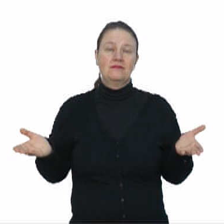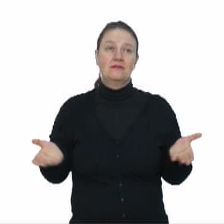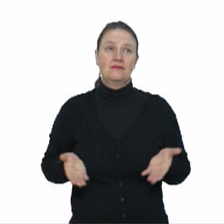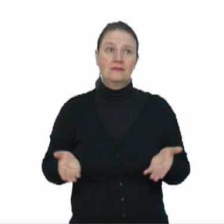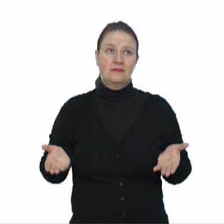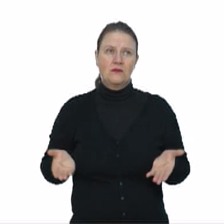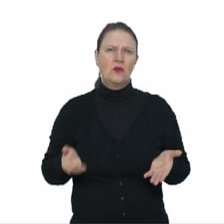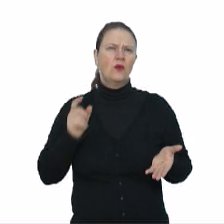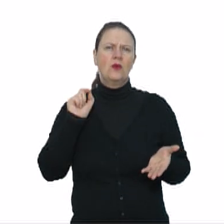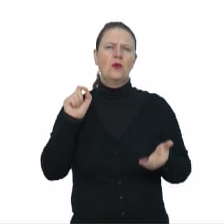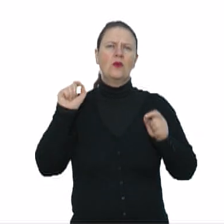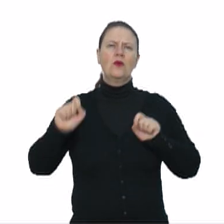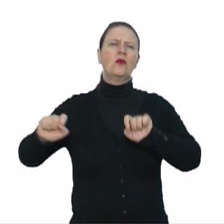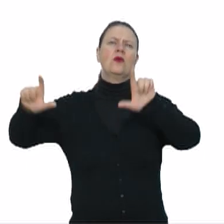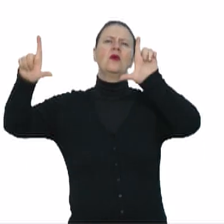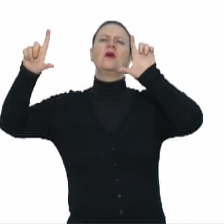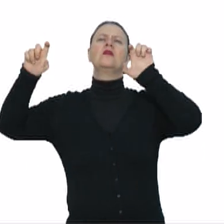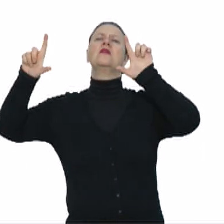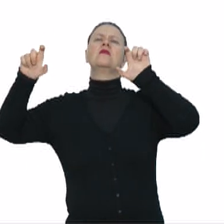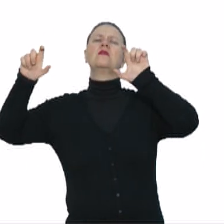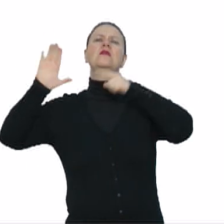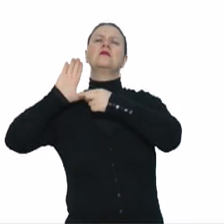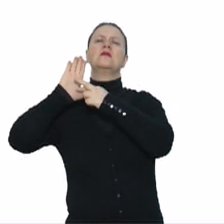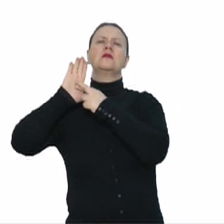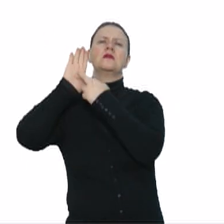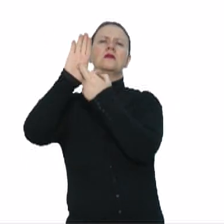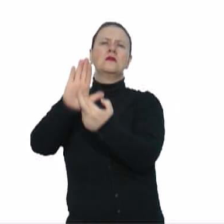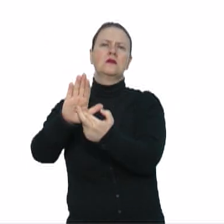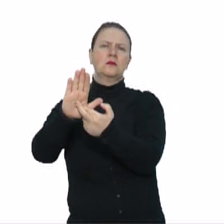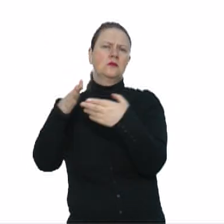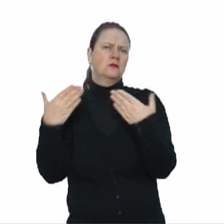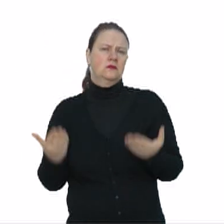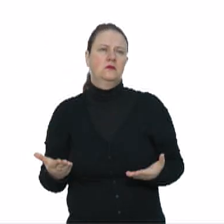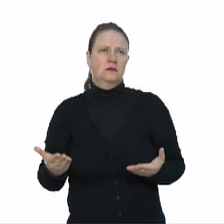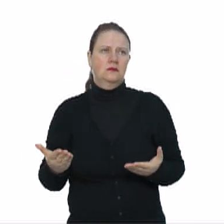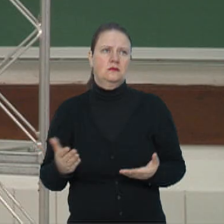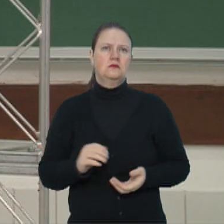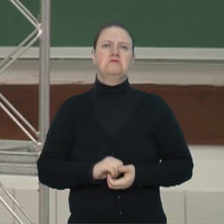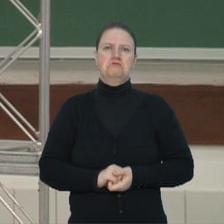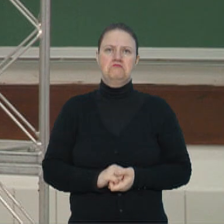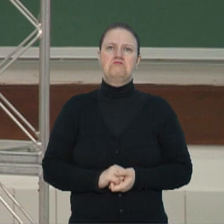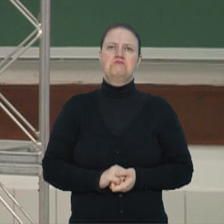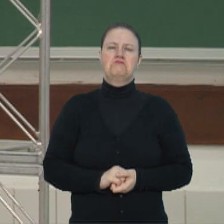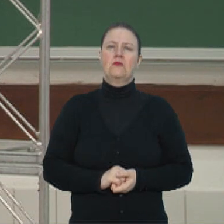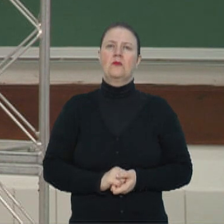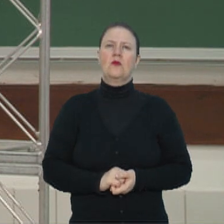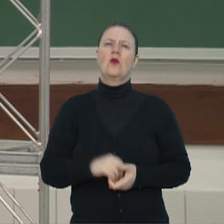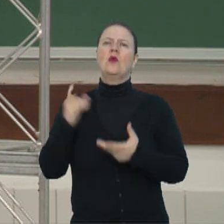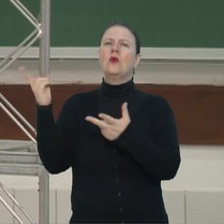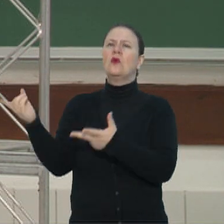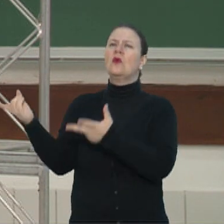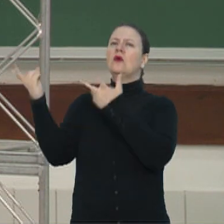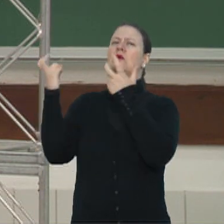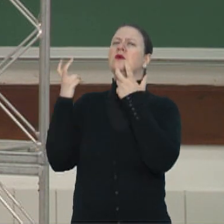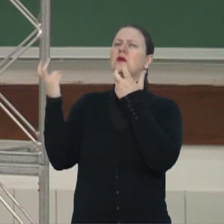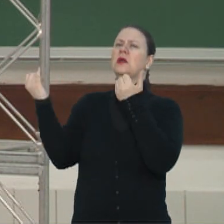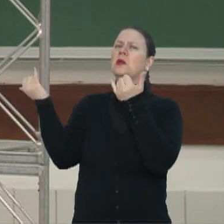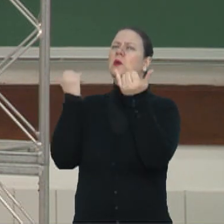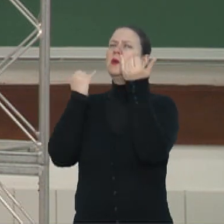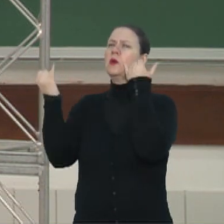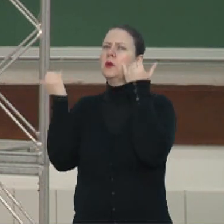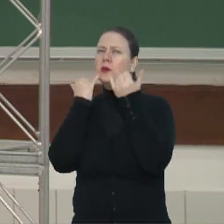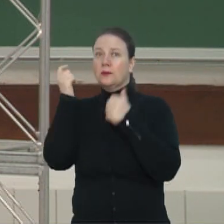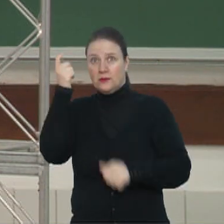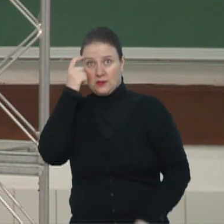represent? O que essa figura representa? Where do you see ads? Onde vocês conseguem ver anúncios? Pensa no dia a dia